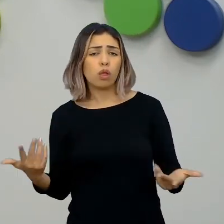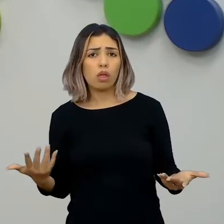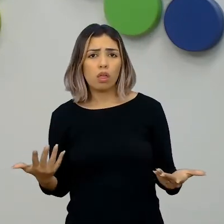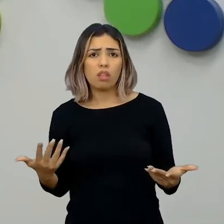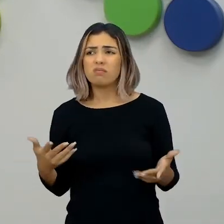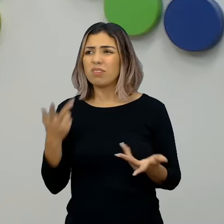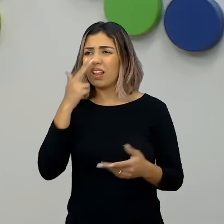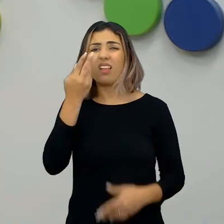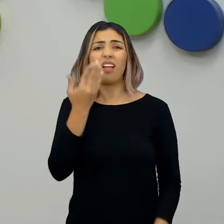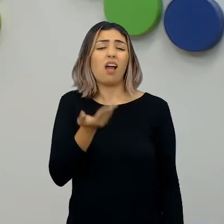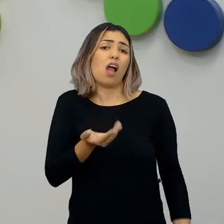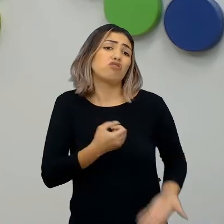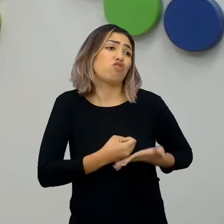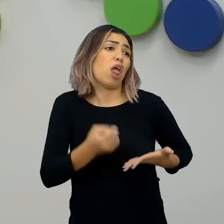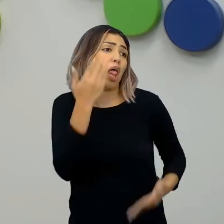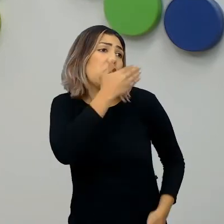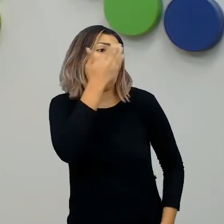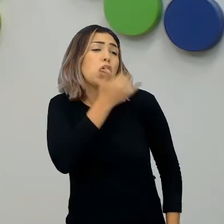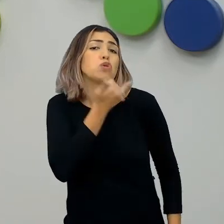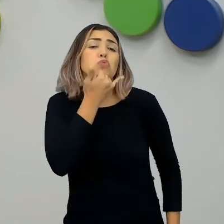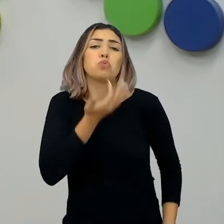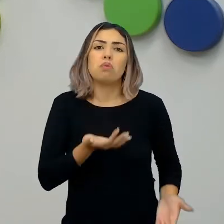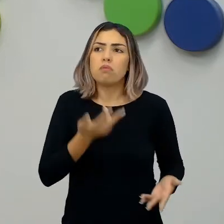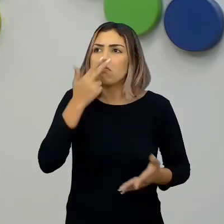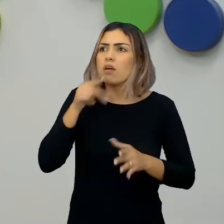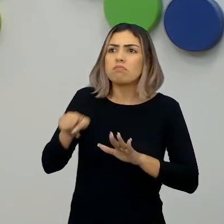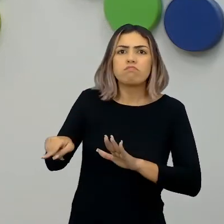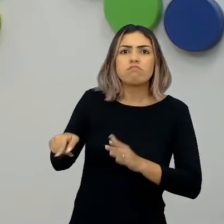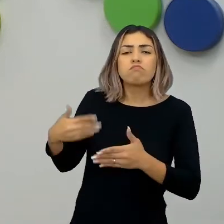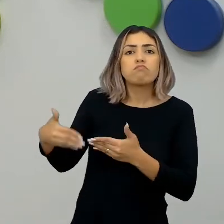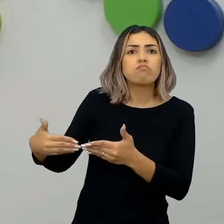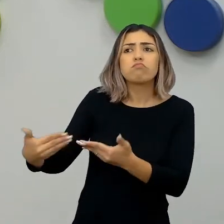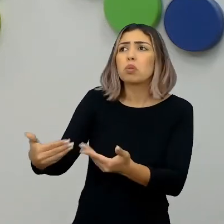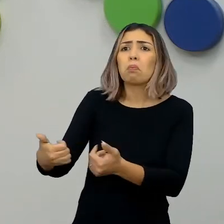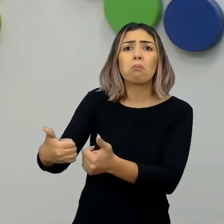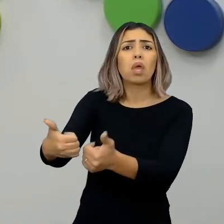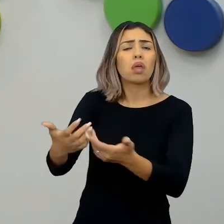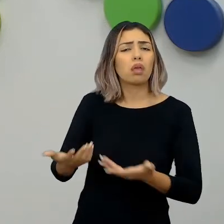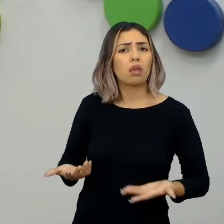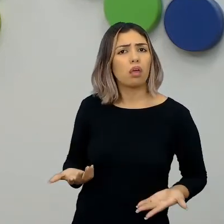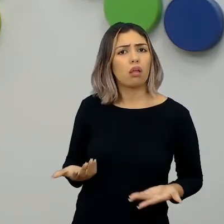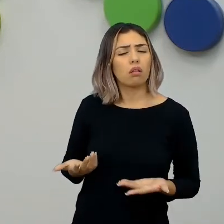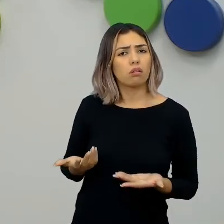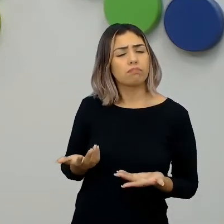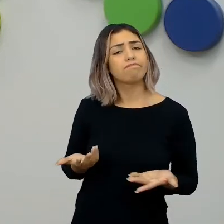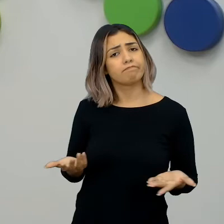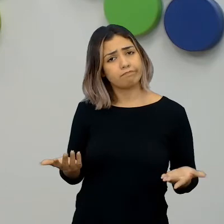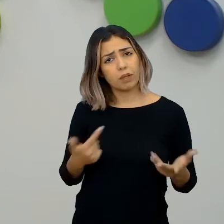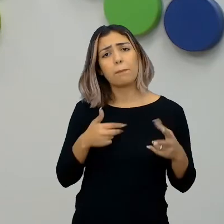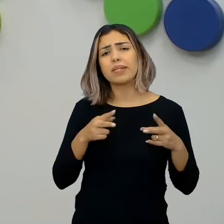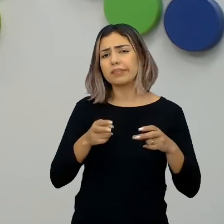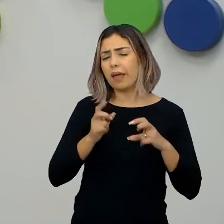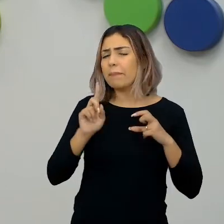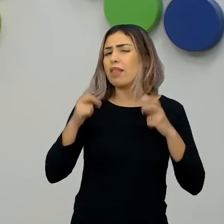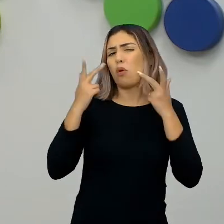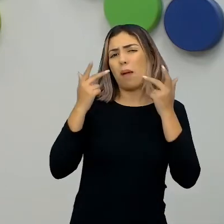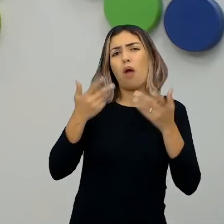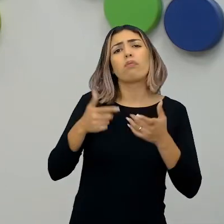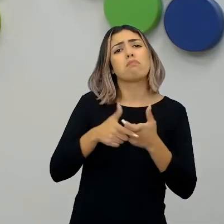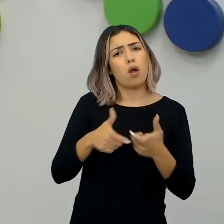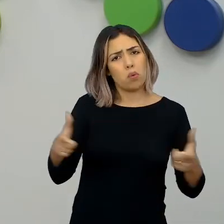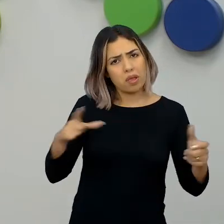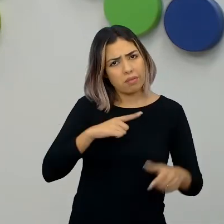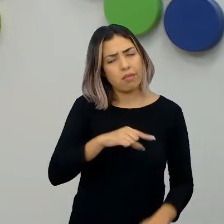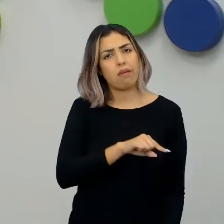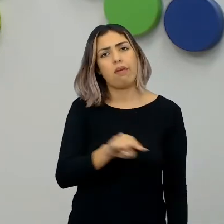das pessoas que praticam crimes contra as pessoas negras, né? Então, é muito comum a gente verificar também na nossa